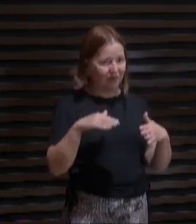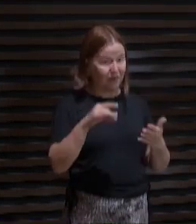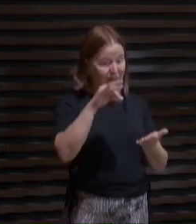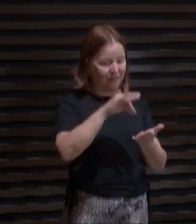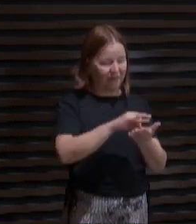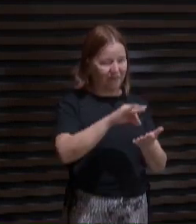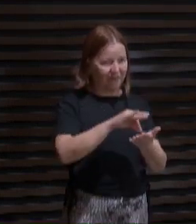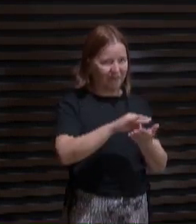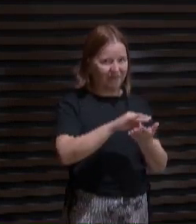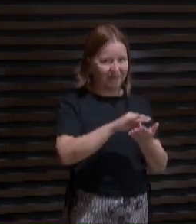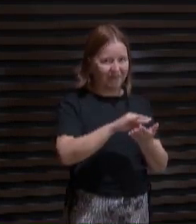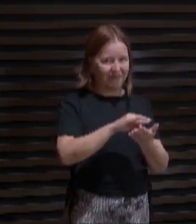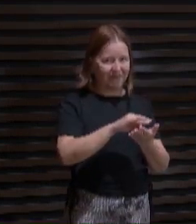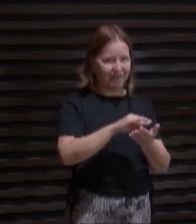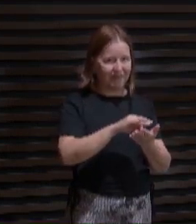realidade